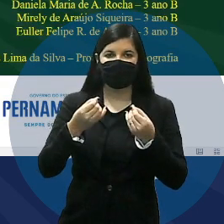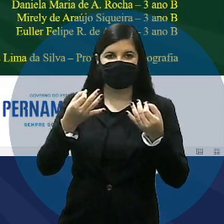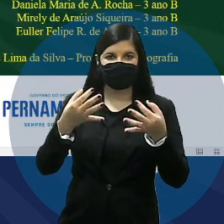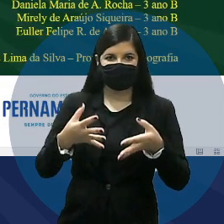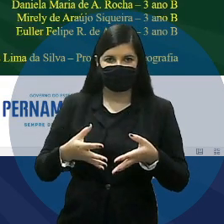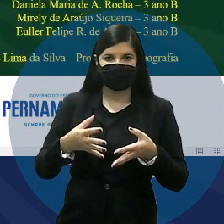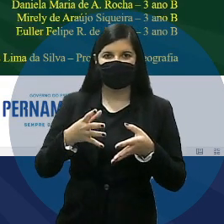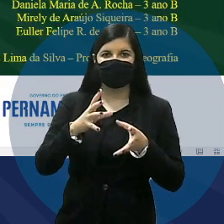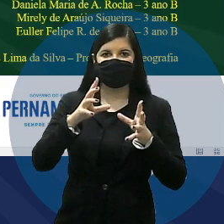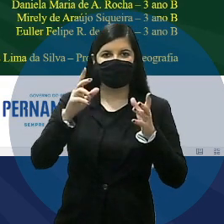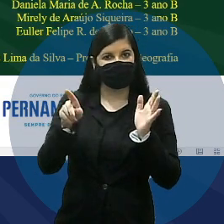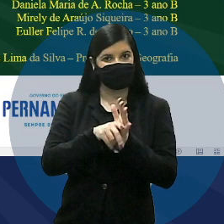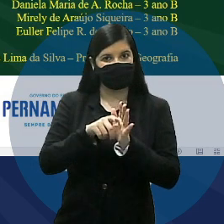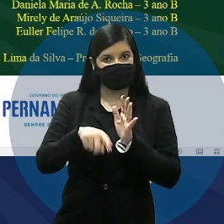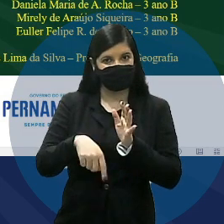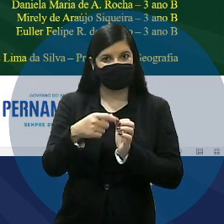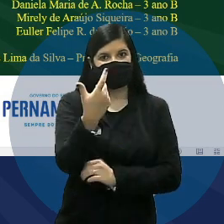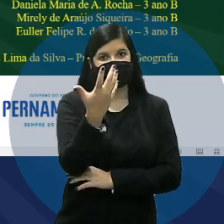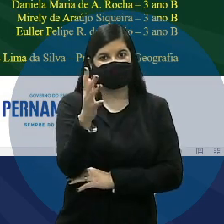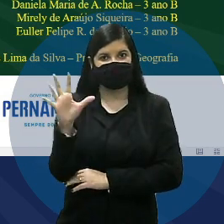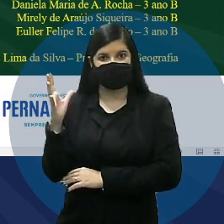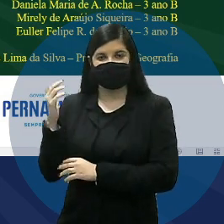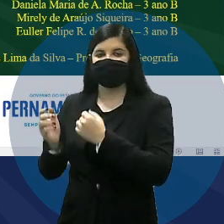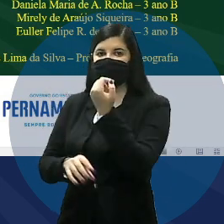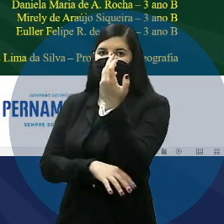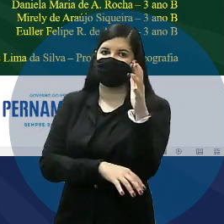do bioma Caatinga.